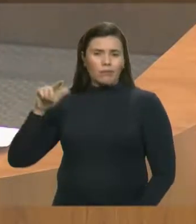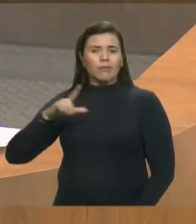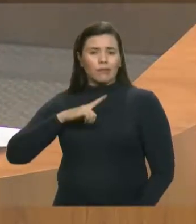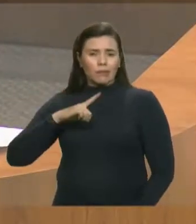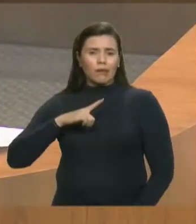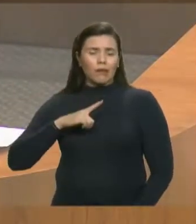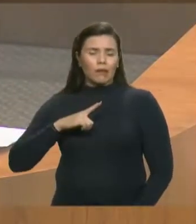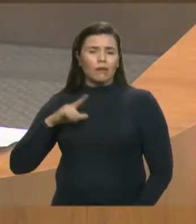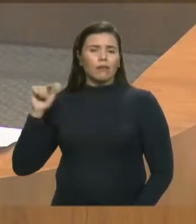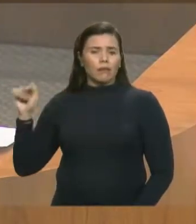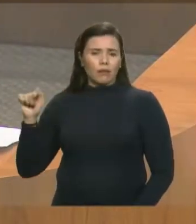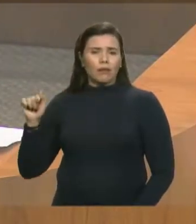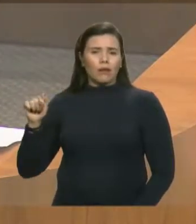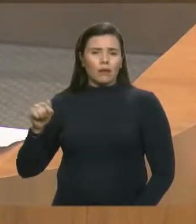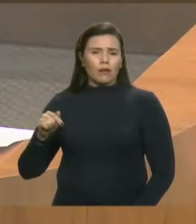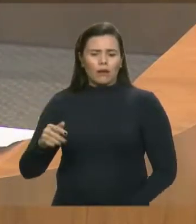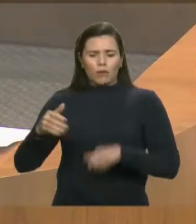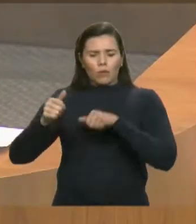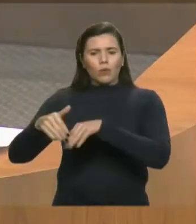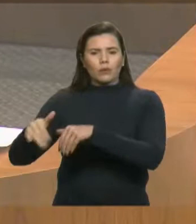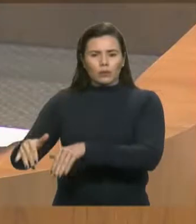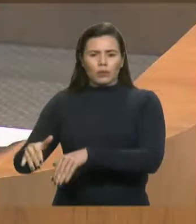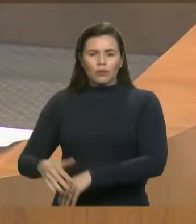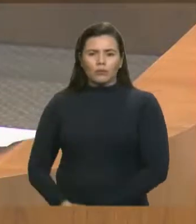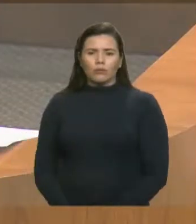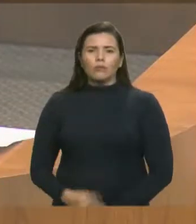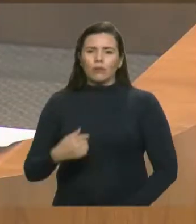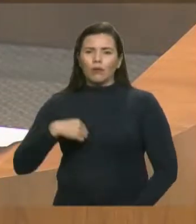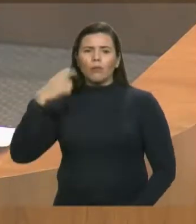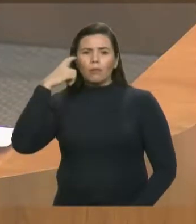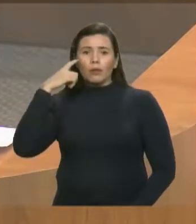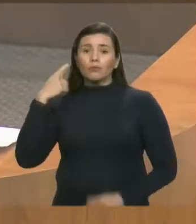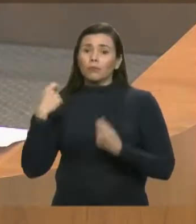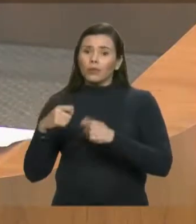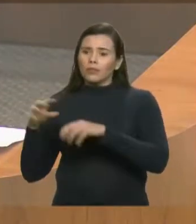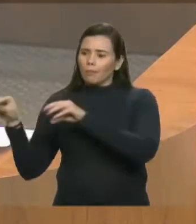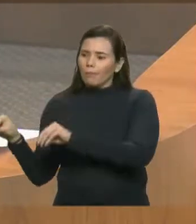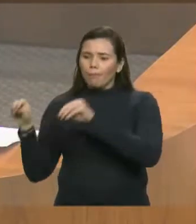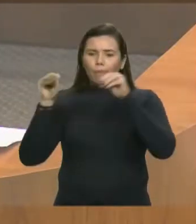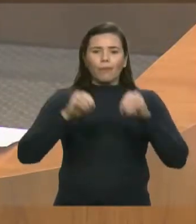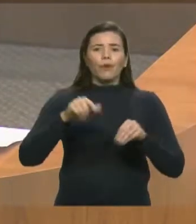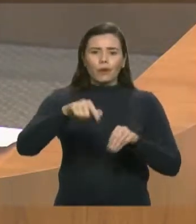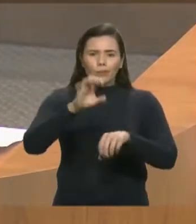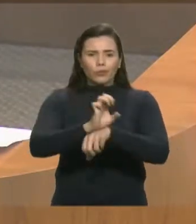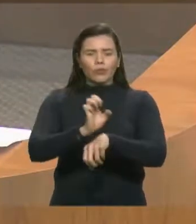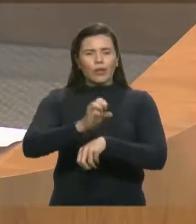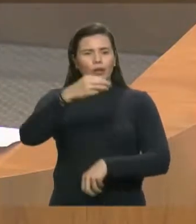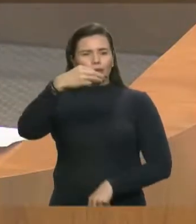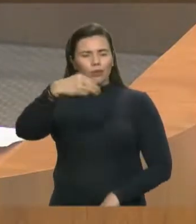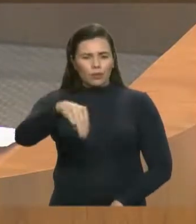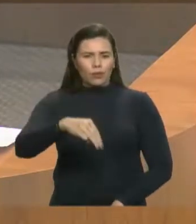passar alguns meses, se possível 6 meses, 1 ano, para fazer um grande trabalho de